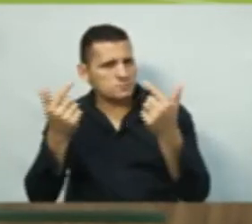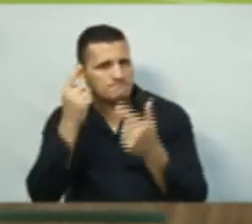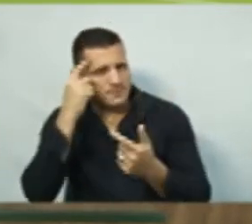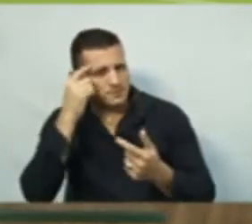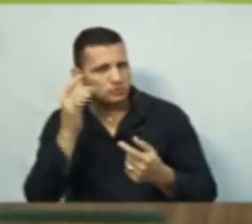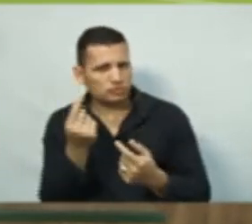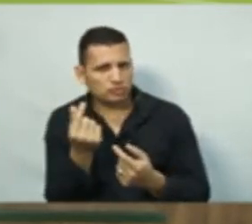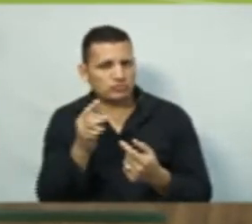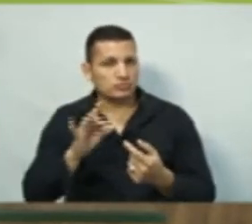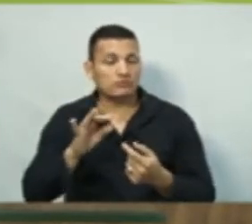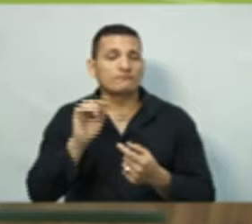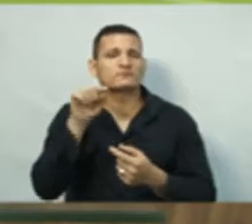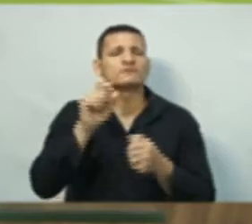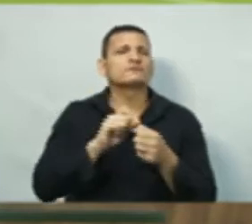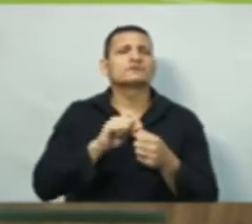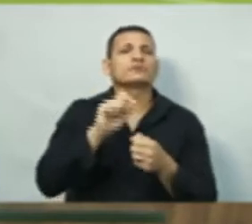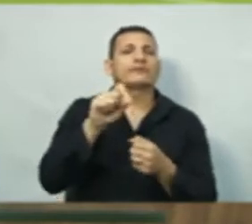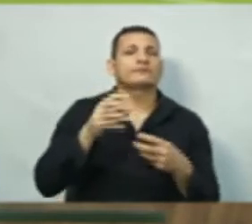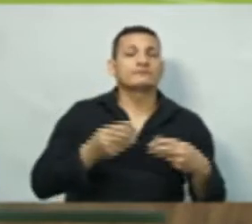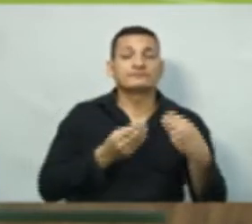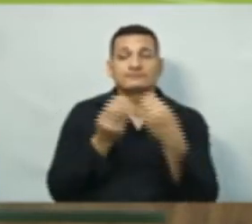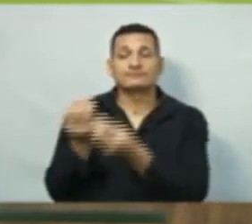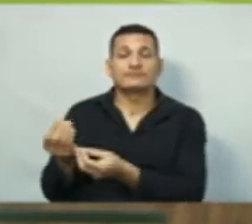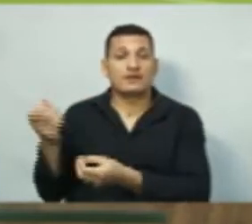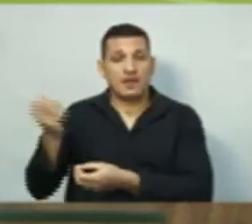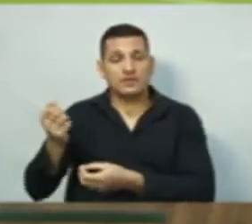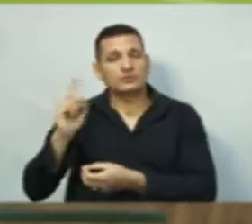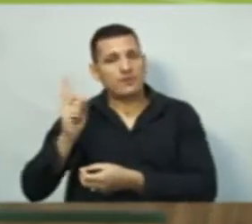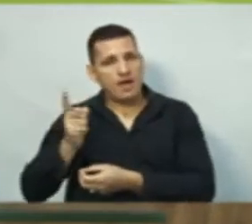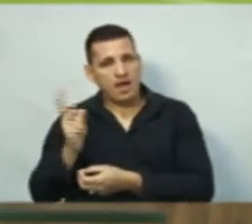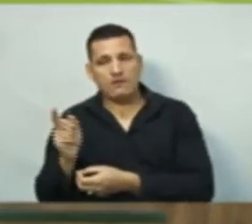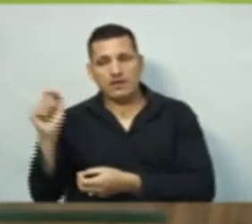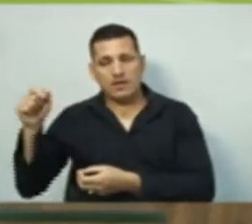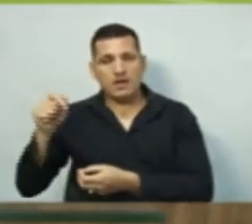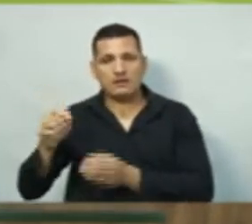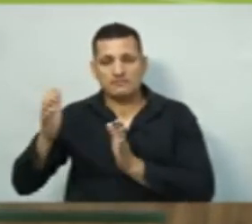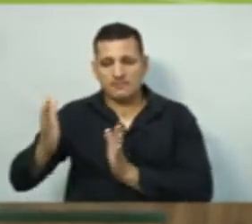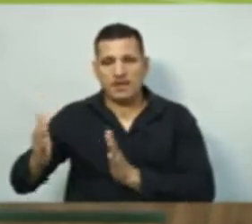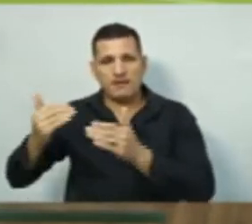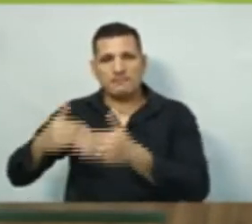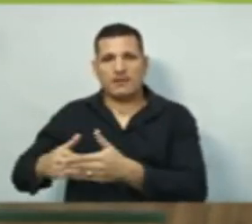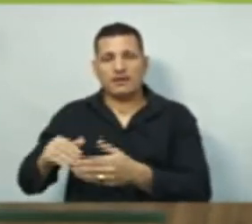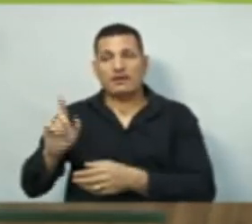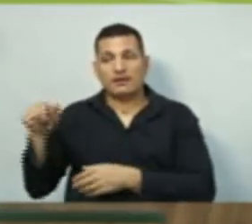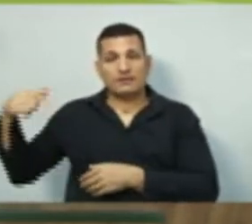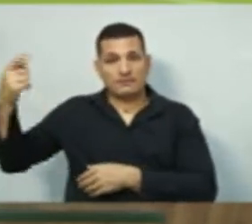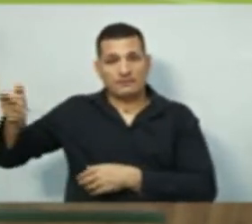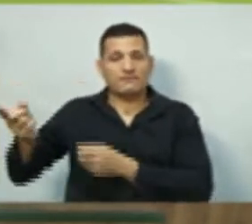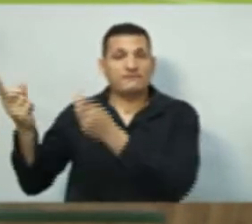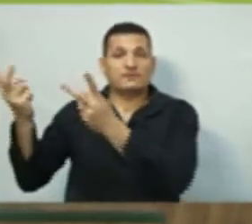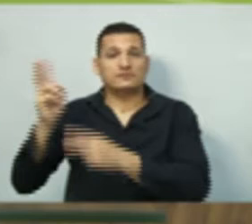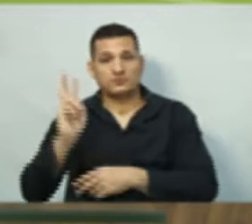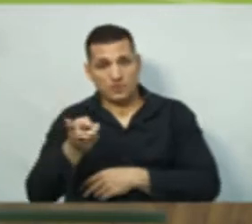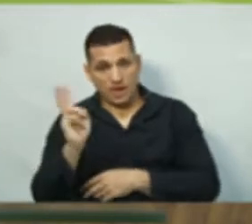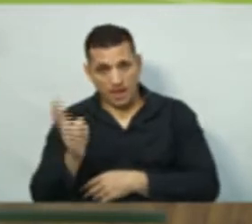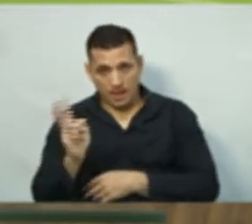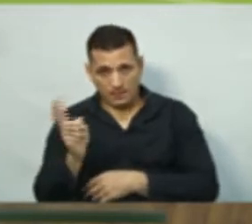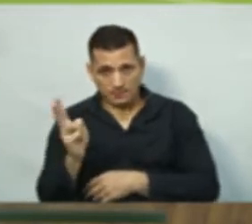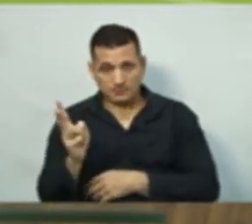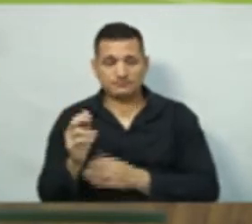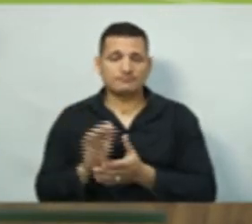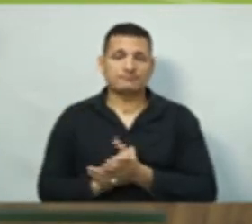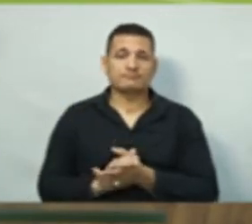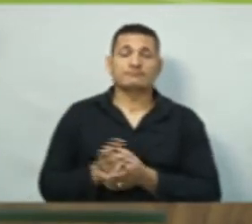fazer? Você vai vender, vai entregar o leite a R$1, ele vai embalar e vai vendê-lo a R$2. Os produtores, tendo as